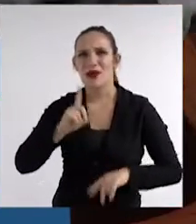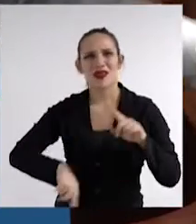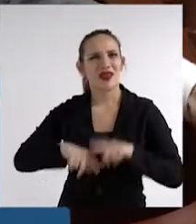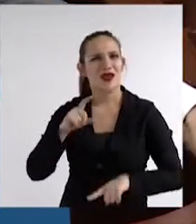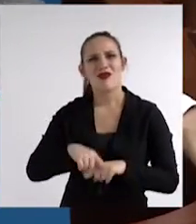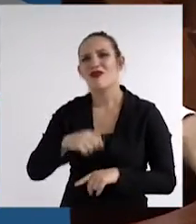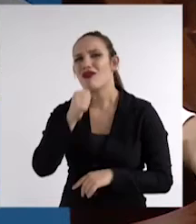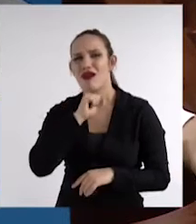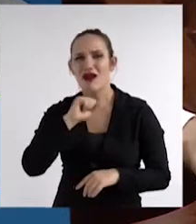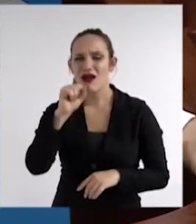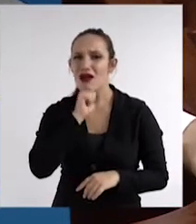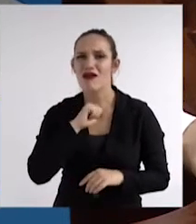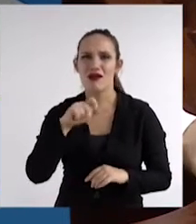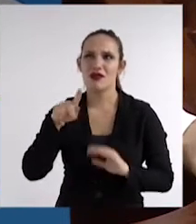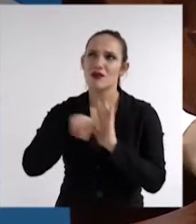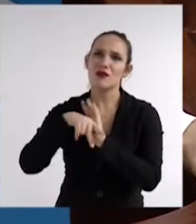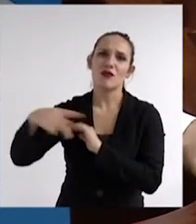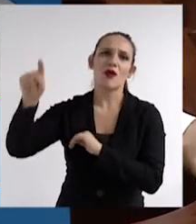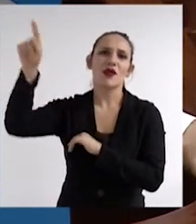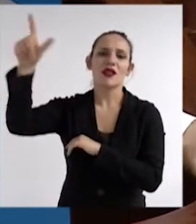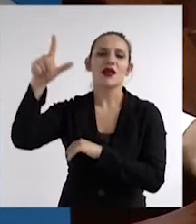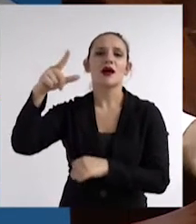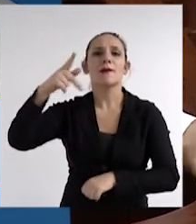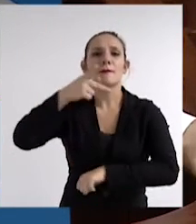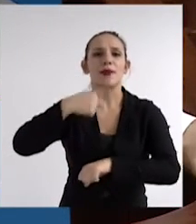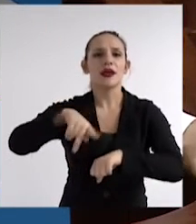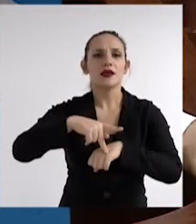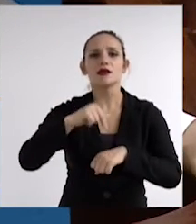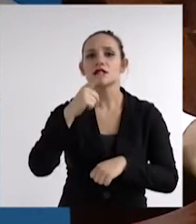que vinham da Inglaterra.